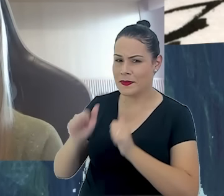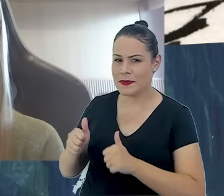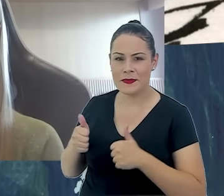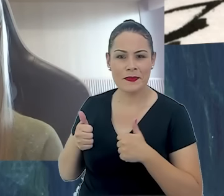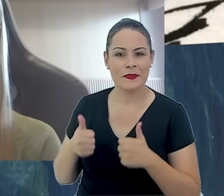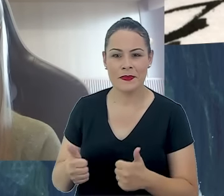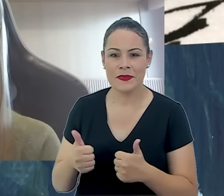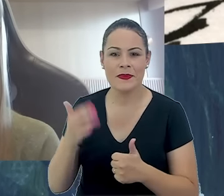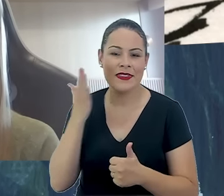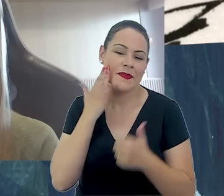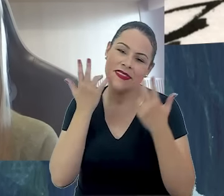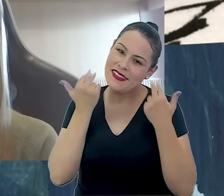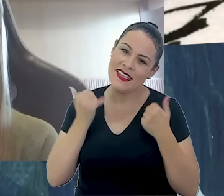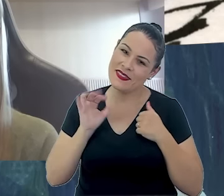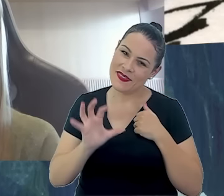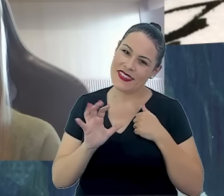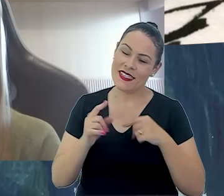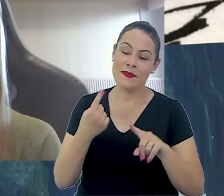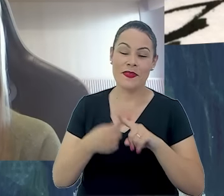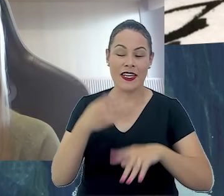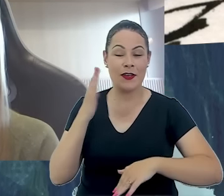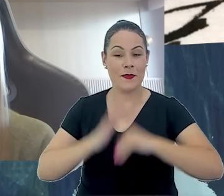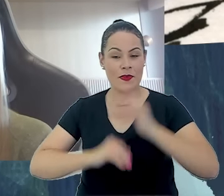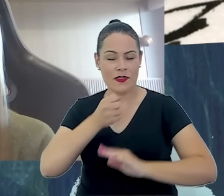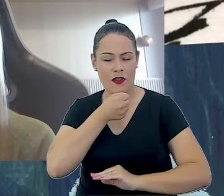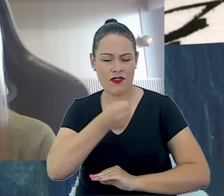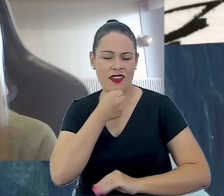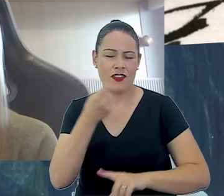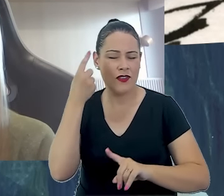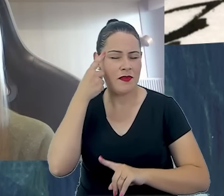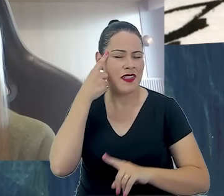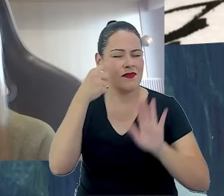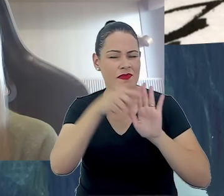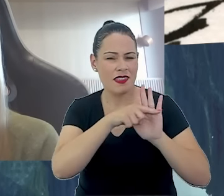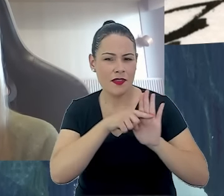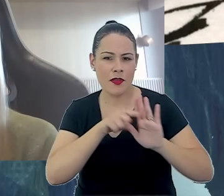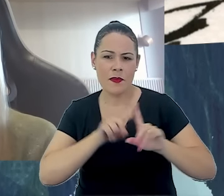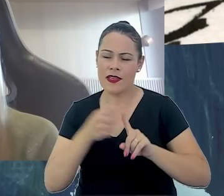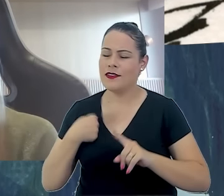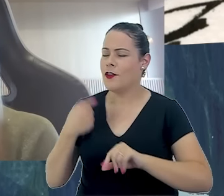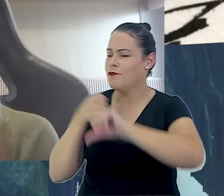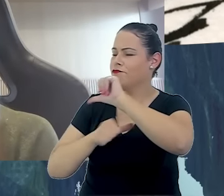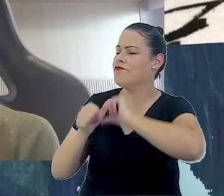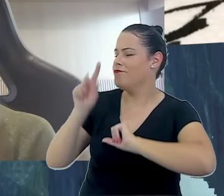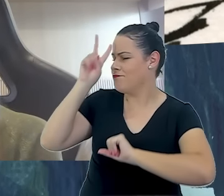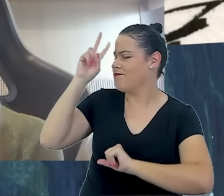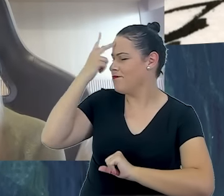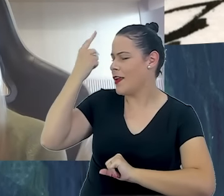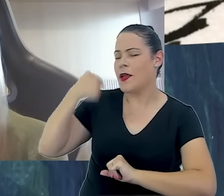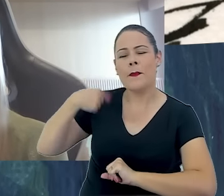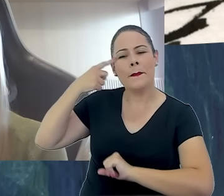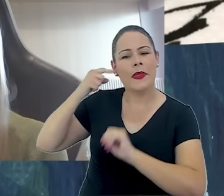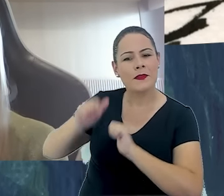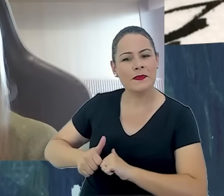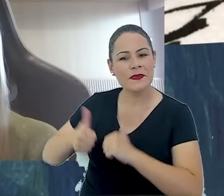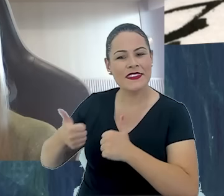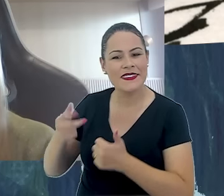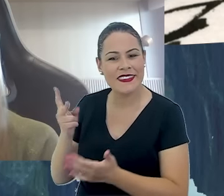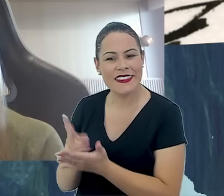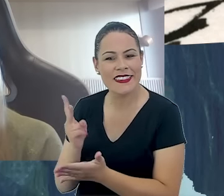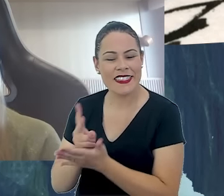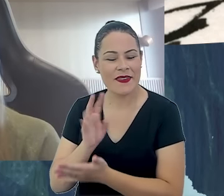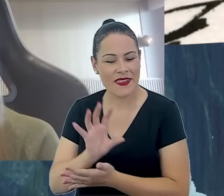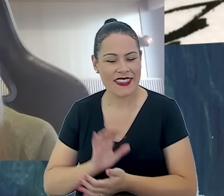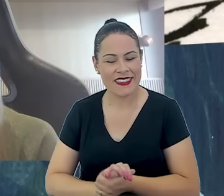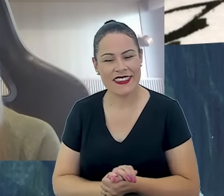otimista, por natureza, apesar de ser jornalista. O jornalista geralmente é um pessimista, mas eu sou otimista. Mas